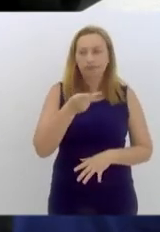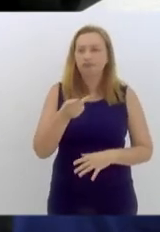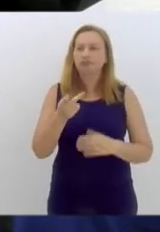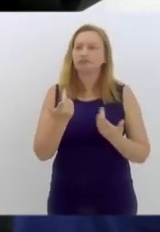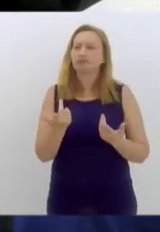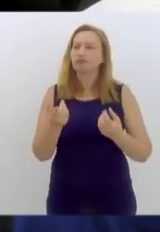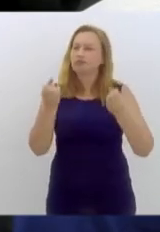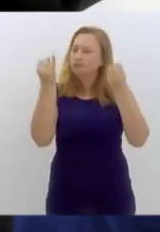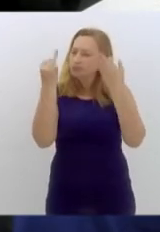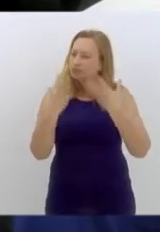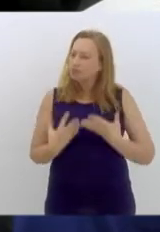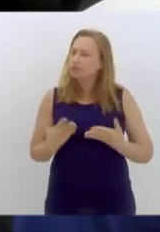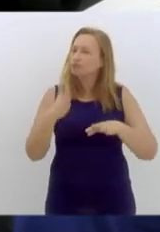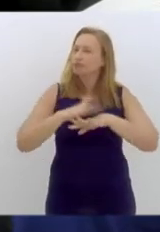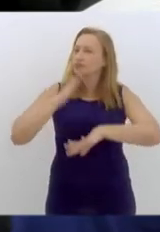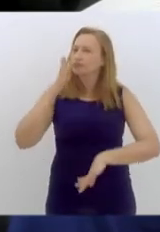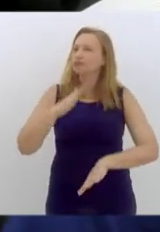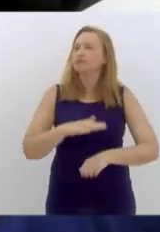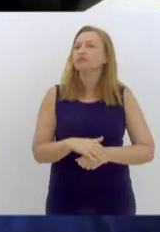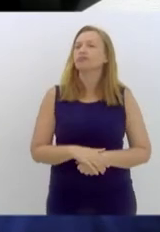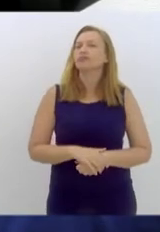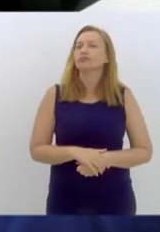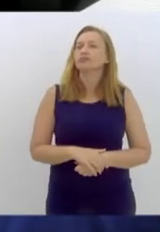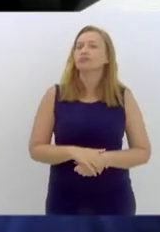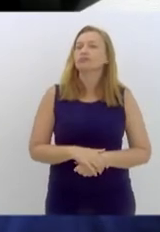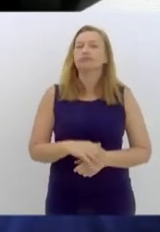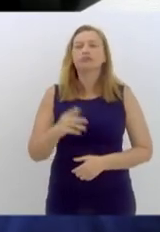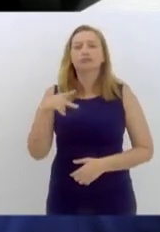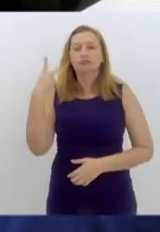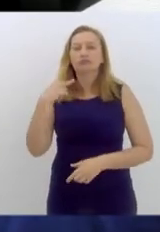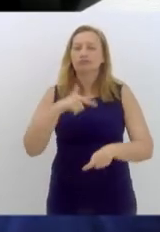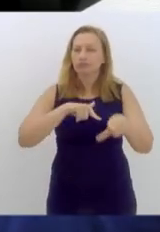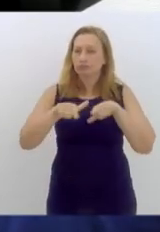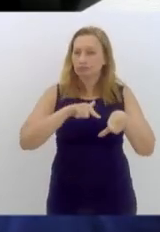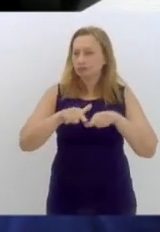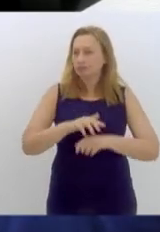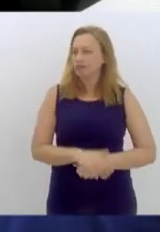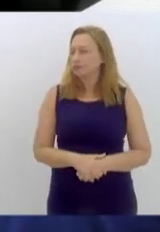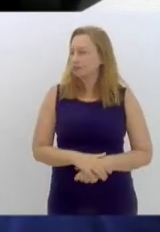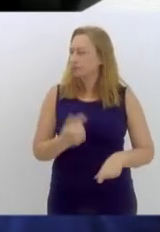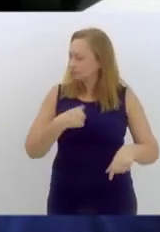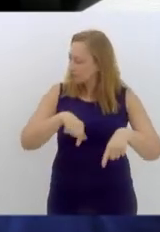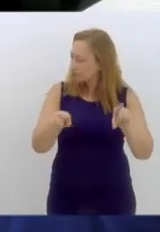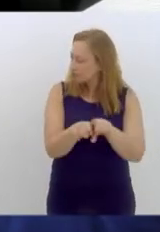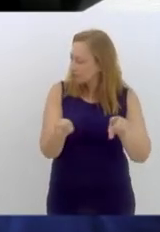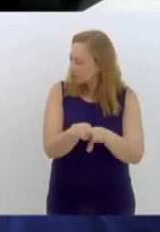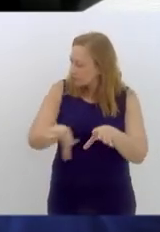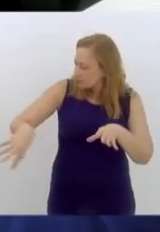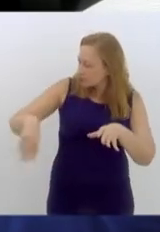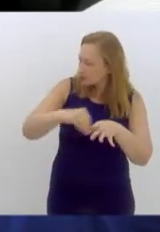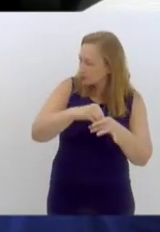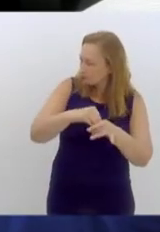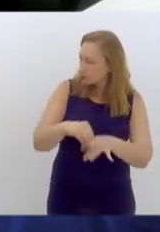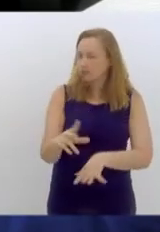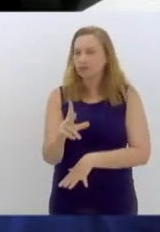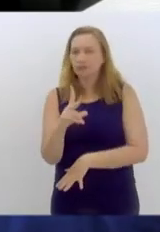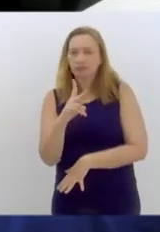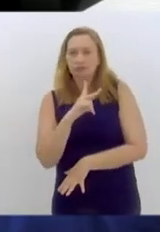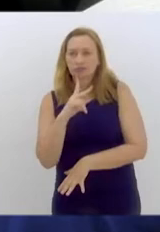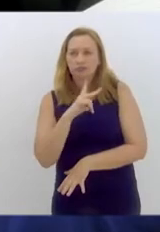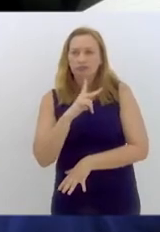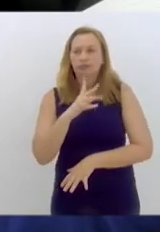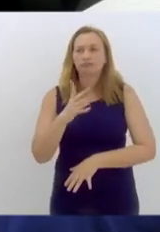mais claramente, ainda mais claramente, a posição do Parlamento. Eu também, inclusive pessoalmente, em telefonema ao secretário Alexandre